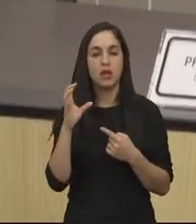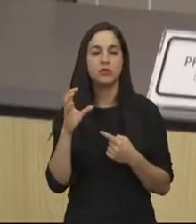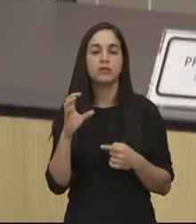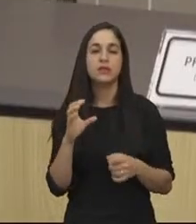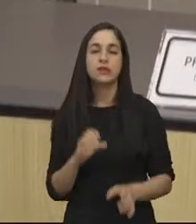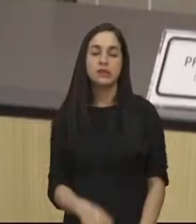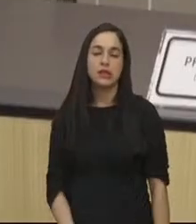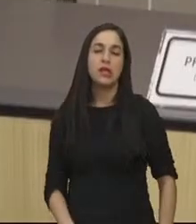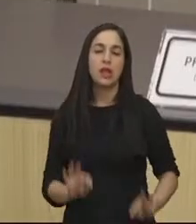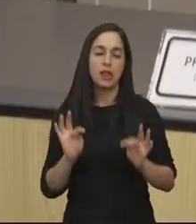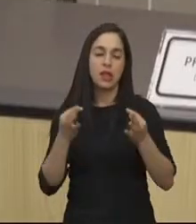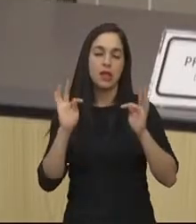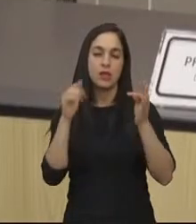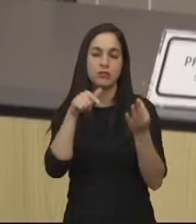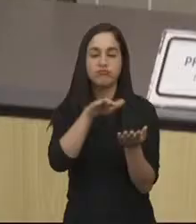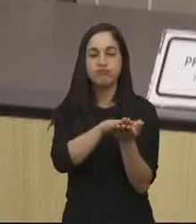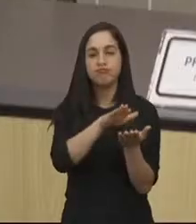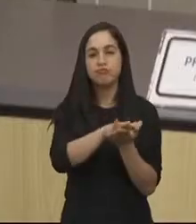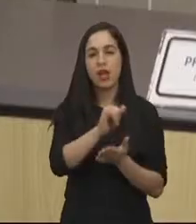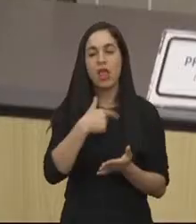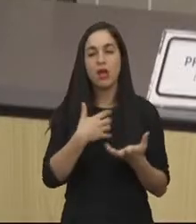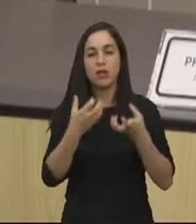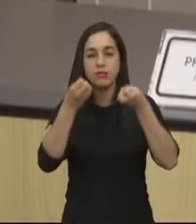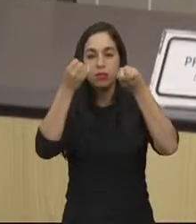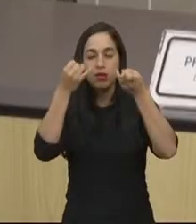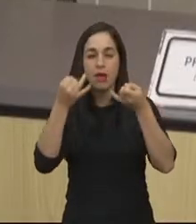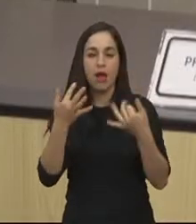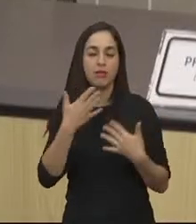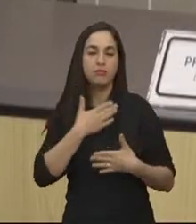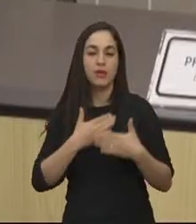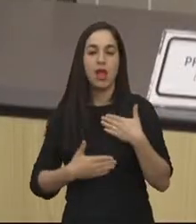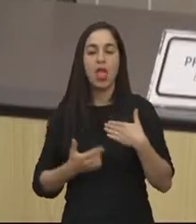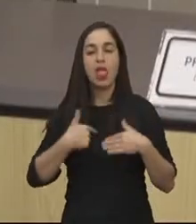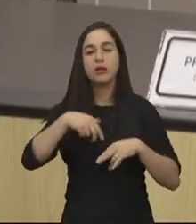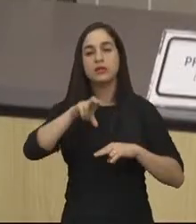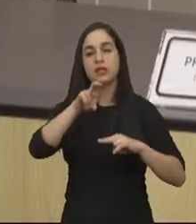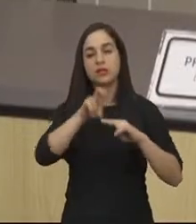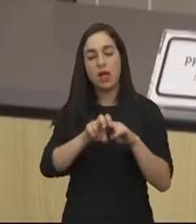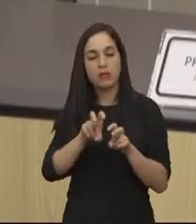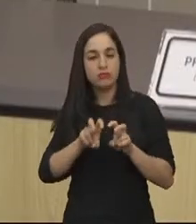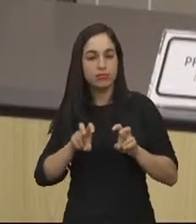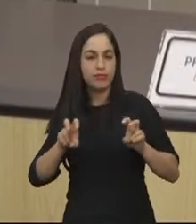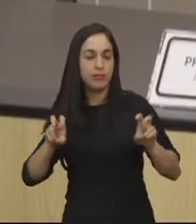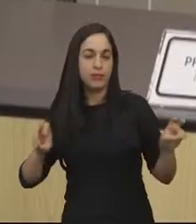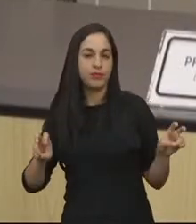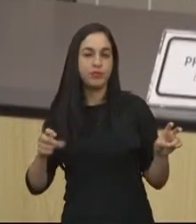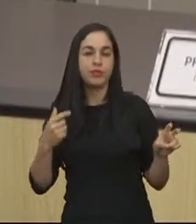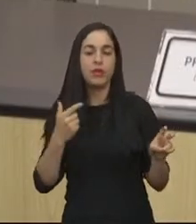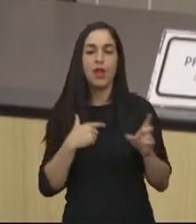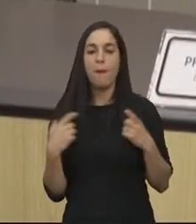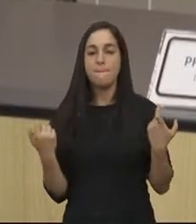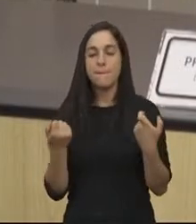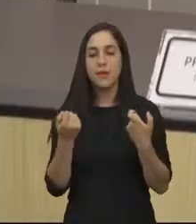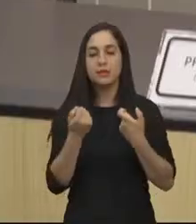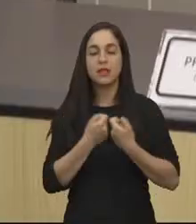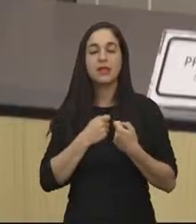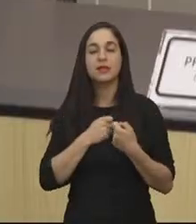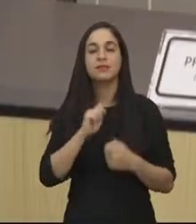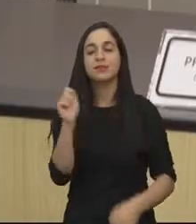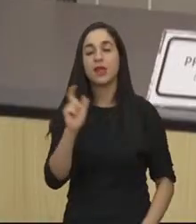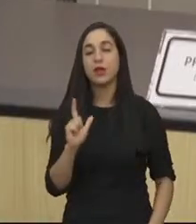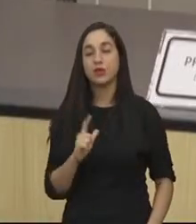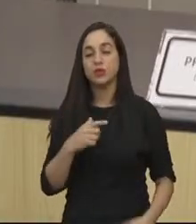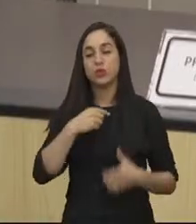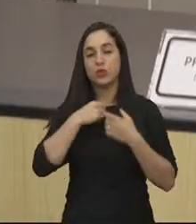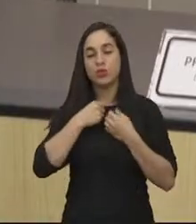Jacareí e gostaria de fazer minha autodescrição. Eu estou sentada aqui na bancada, estou com uma jaqueta jeans, um vestido,